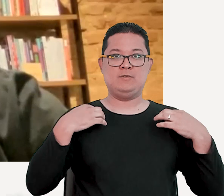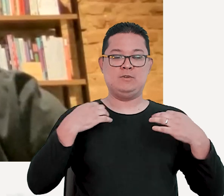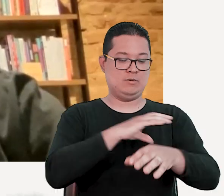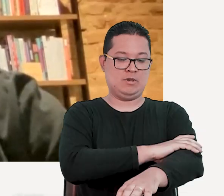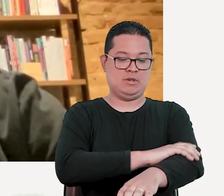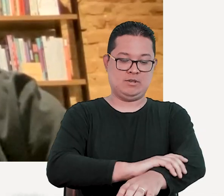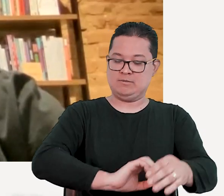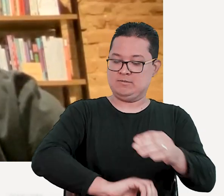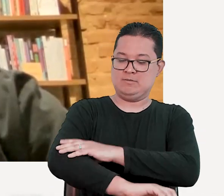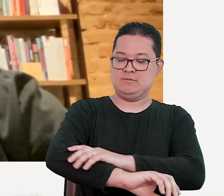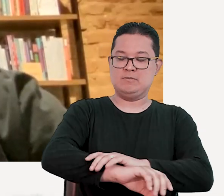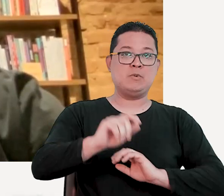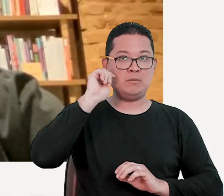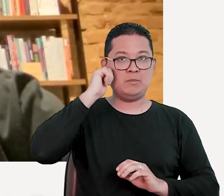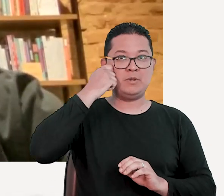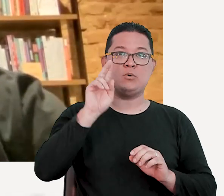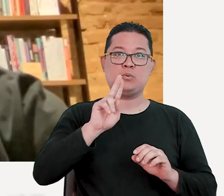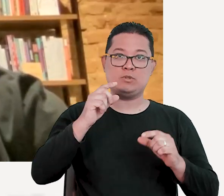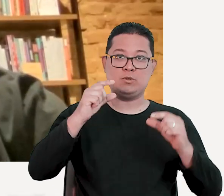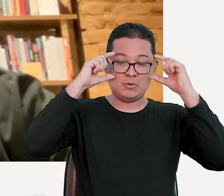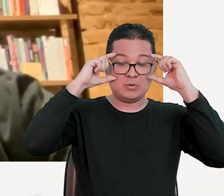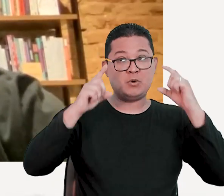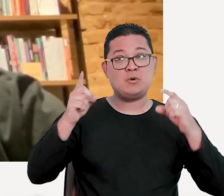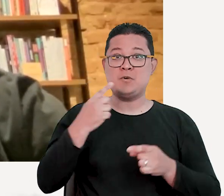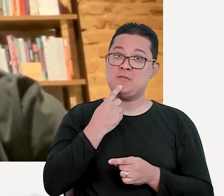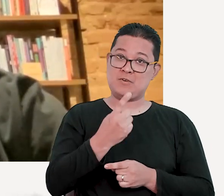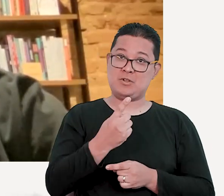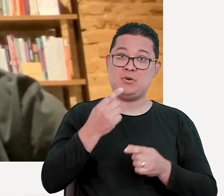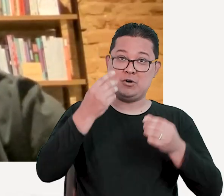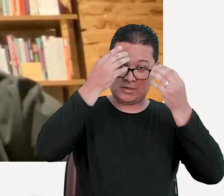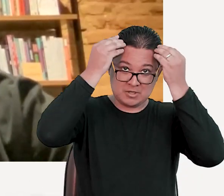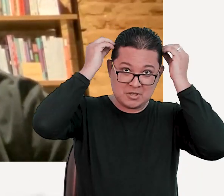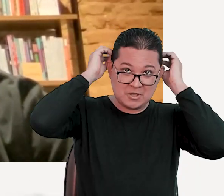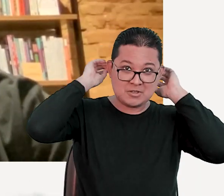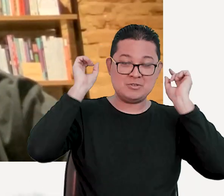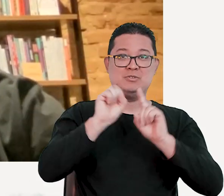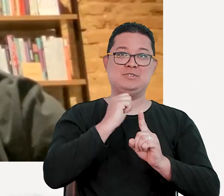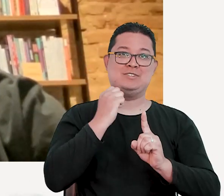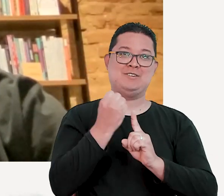longa, óculos e, como ele mesmo diz, um cabelo social.